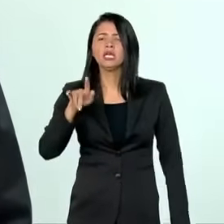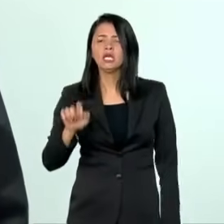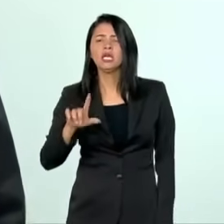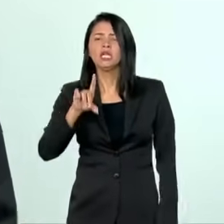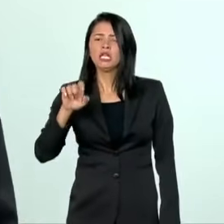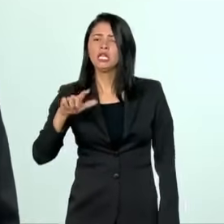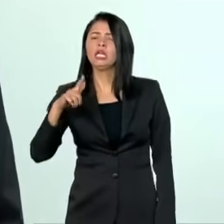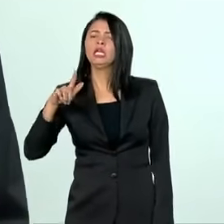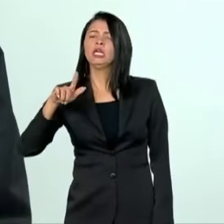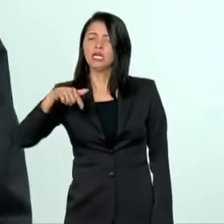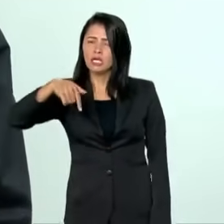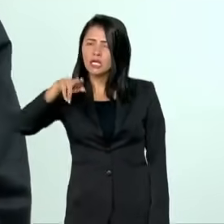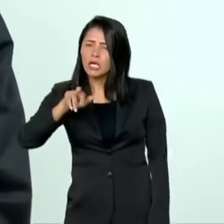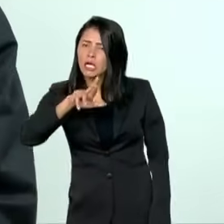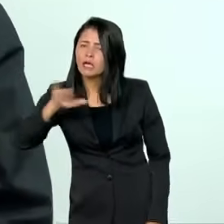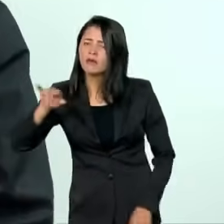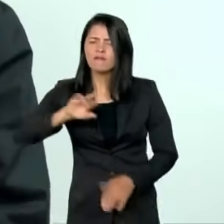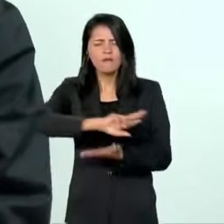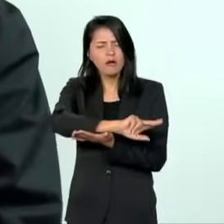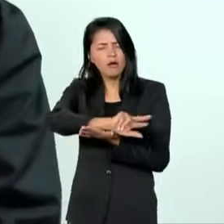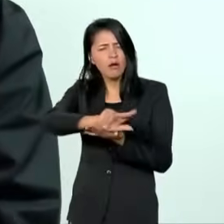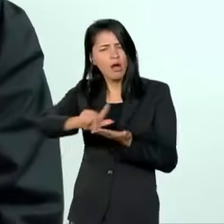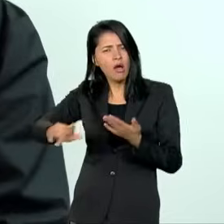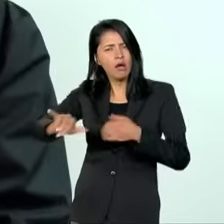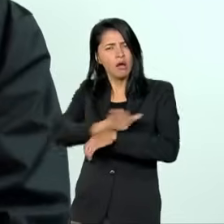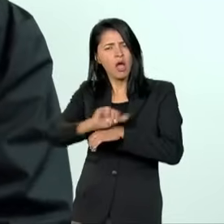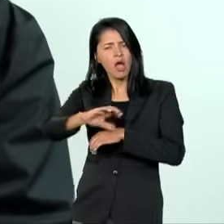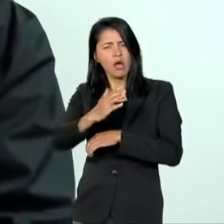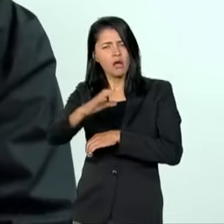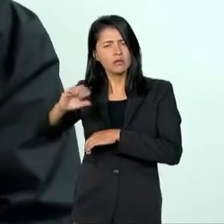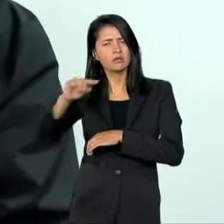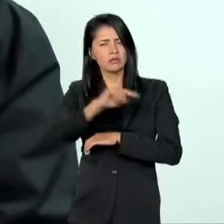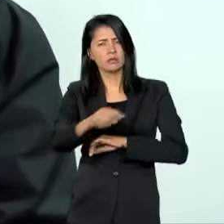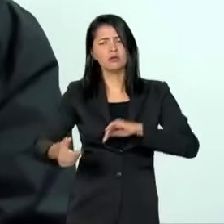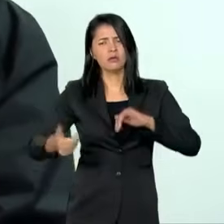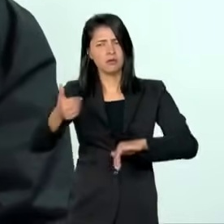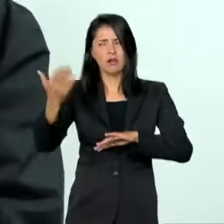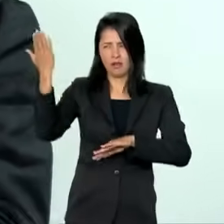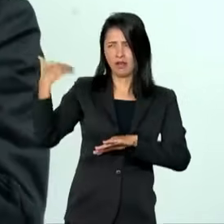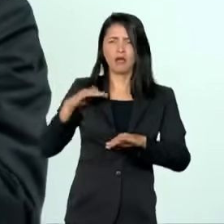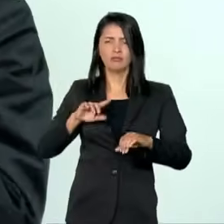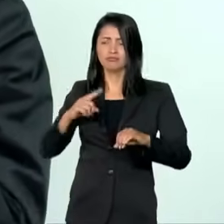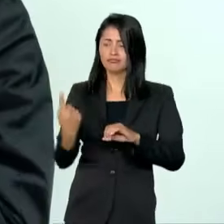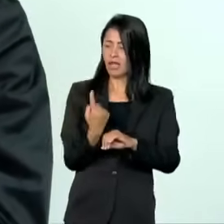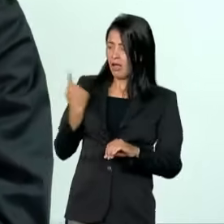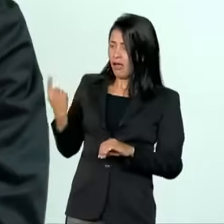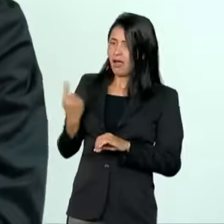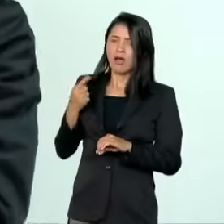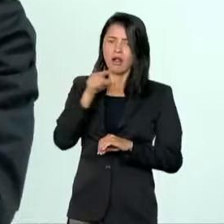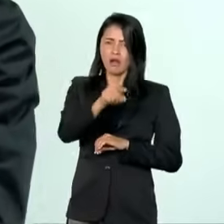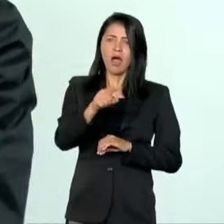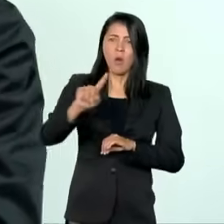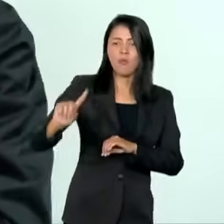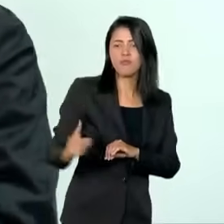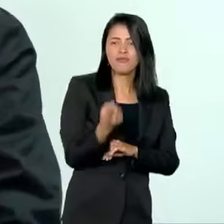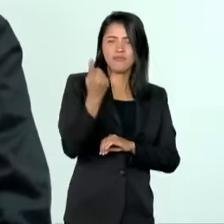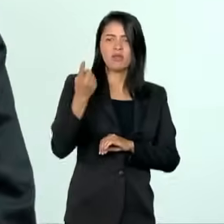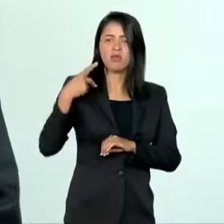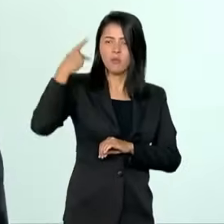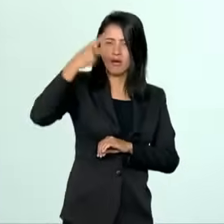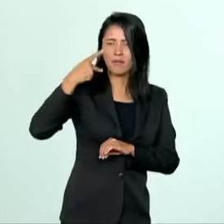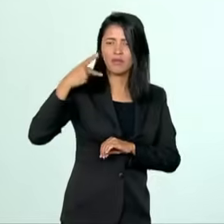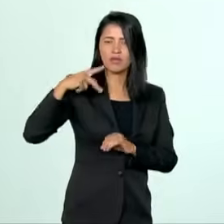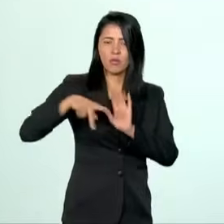legislativas excepcionais, até o funcionamento do Congresso Nacional naquele stand de isolamento. Nós somos o primeiro parlamento do mundo a funcionar de